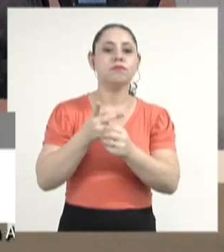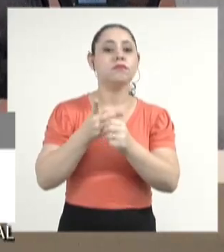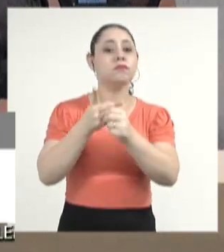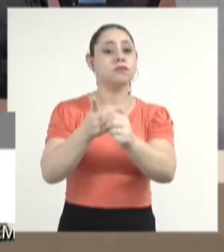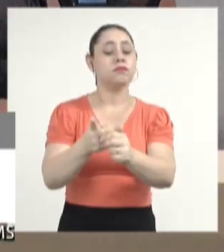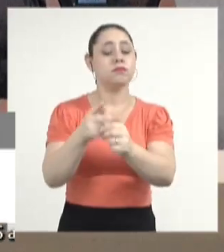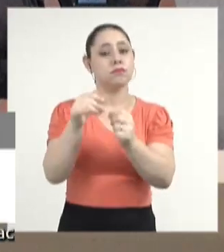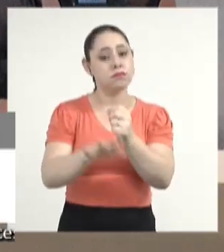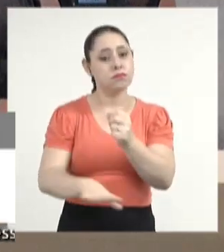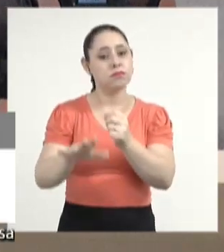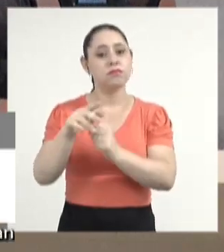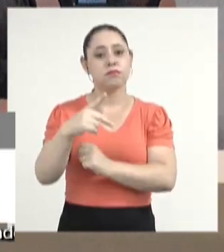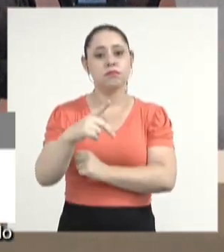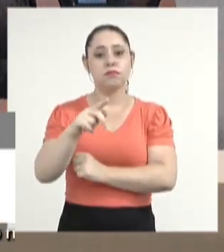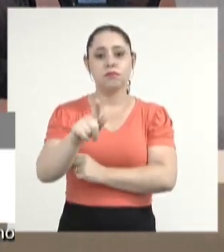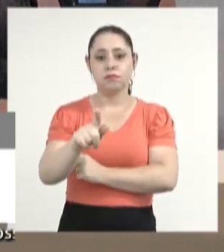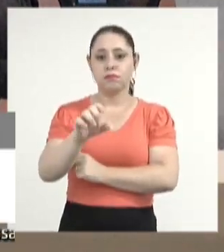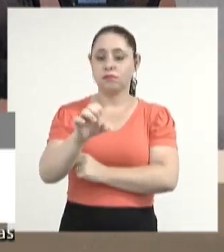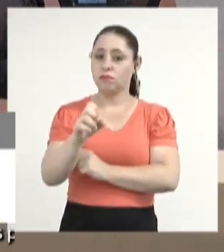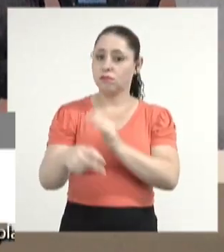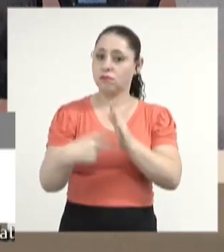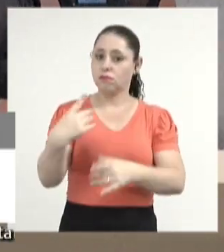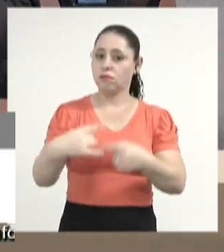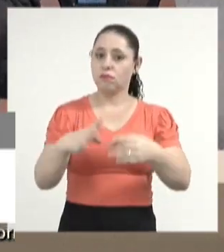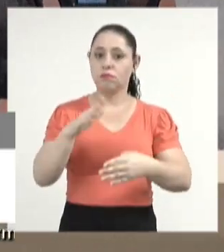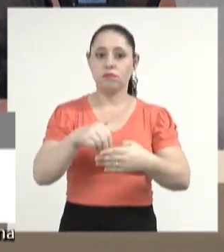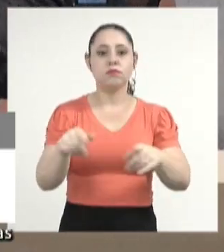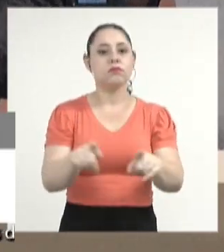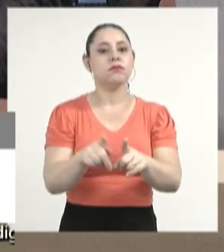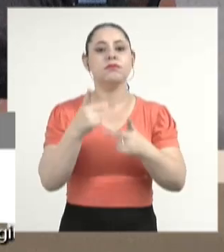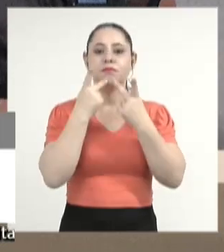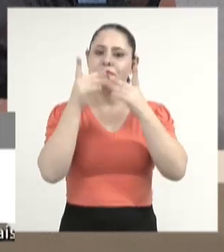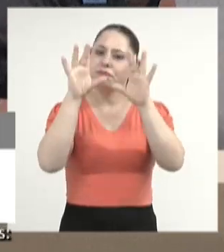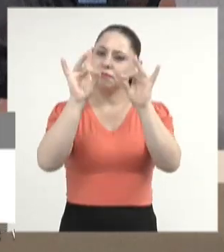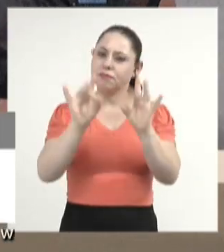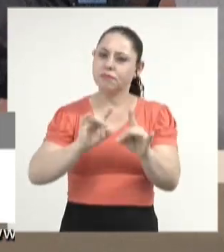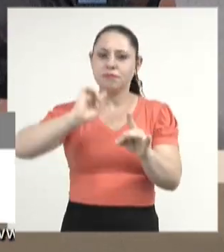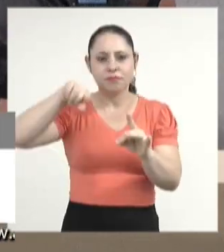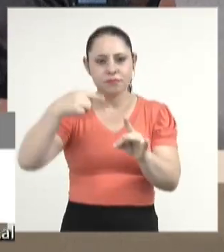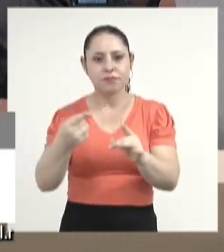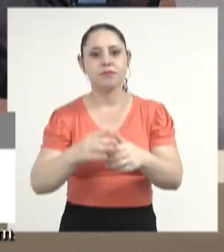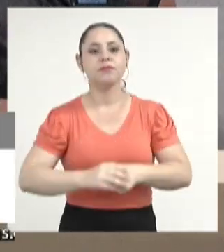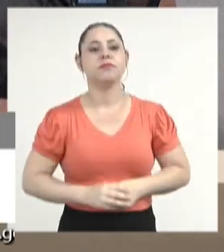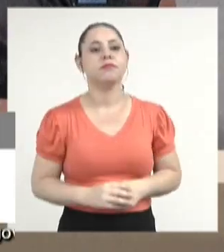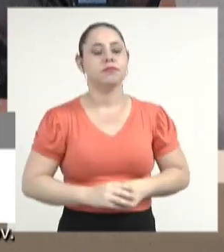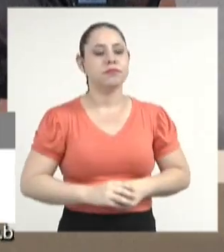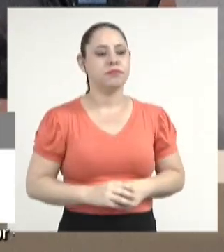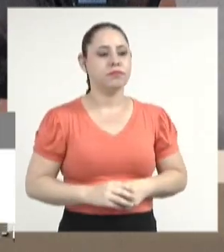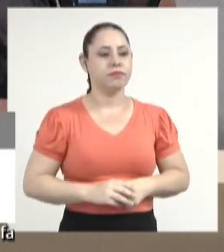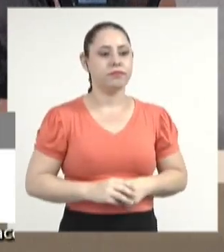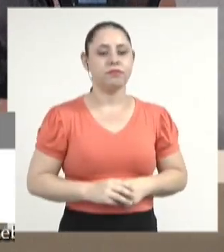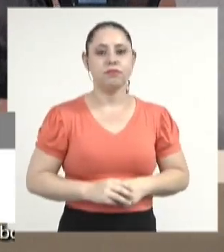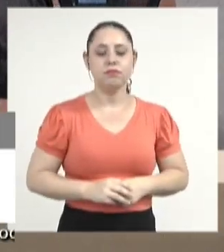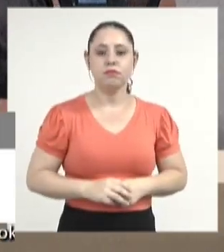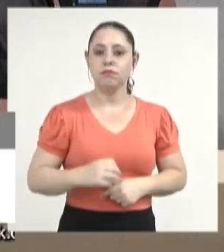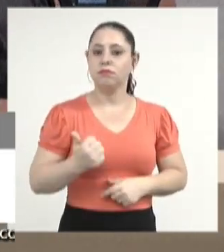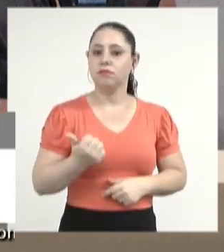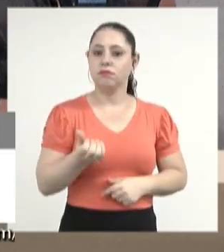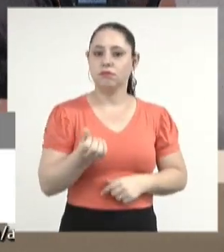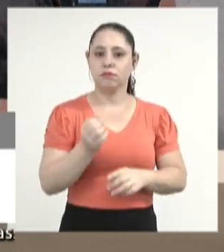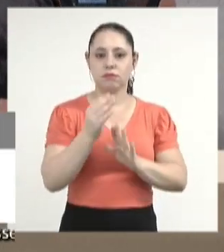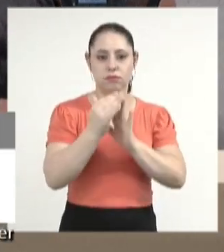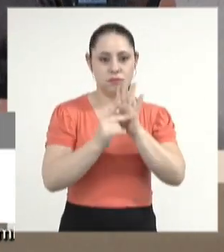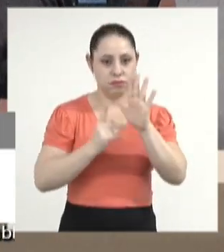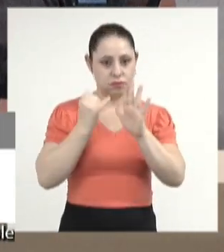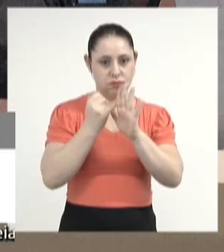da PGE, pautada para hoje em segunda votação. Também vamos falar dele mais tarde. Bom, o 16º